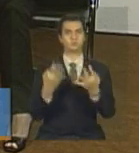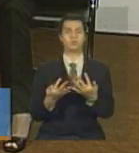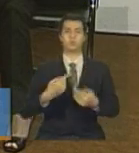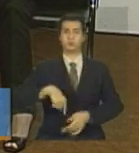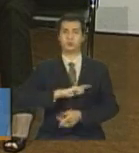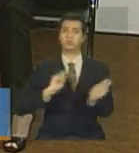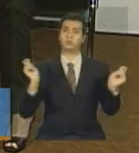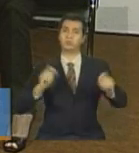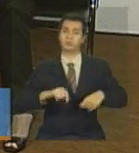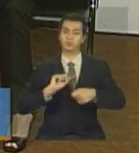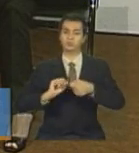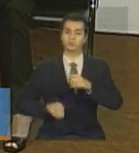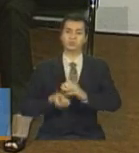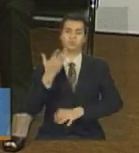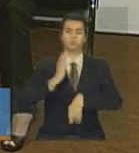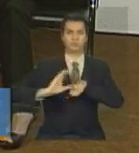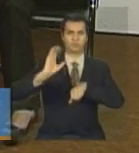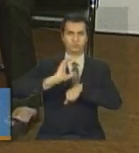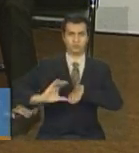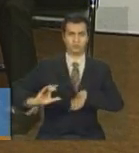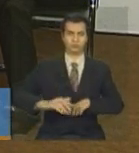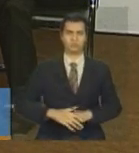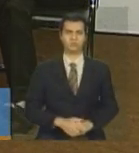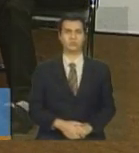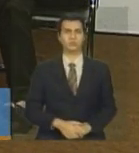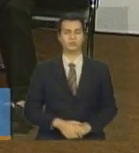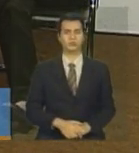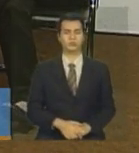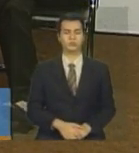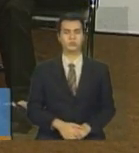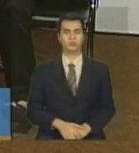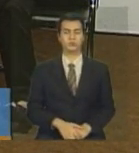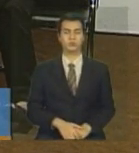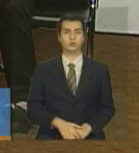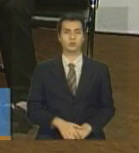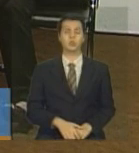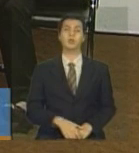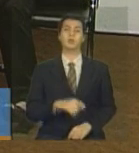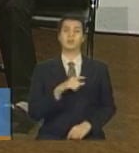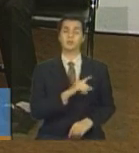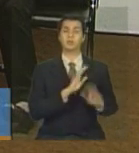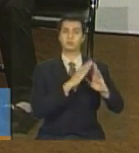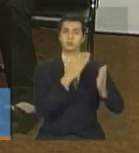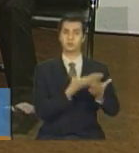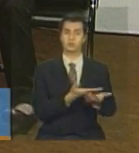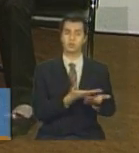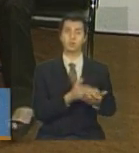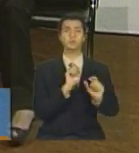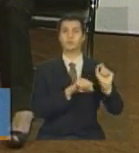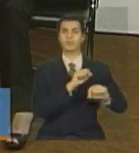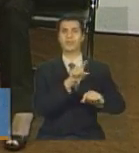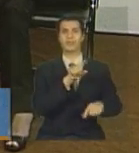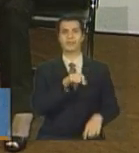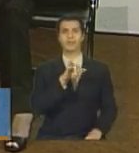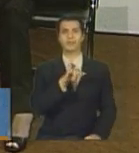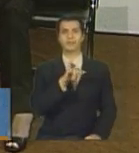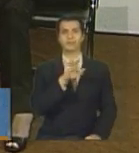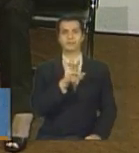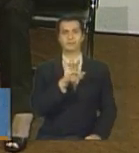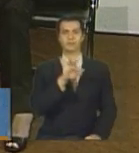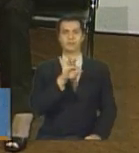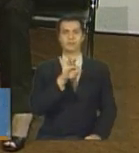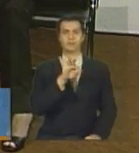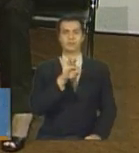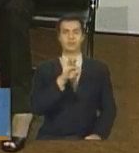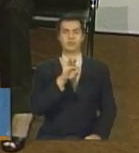então, oferecer esses cursos. Os ofertantes dos cursos de formação inicial e continuada são os institutos federais, as instituições